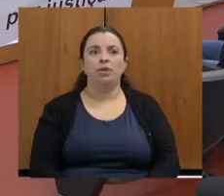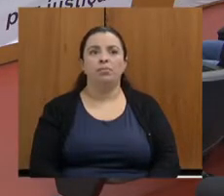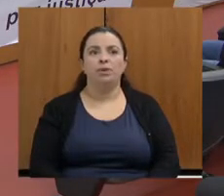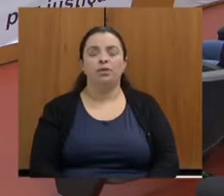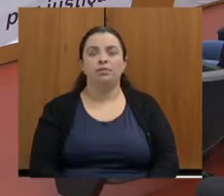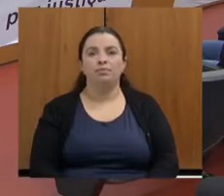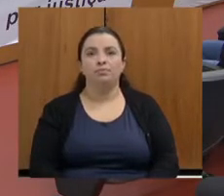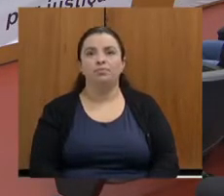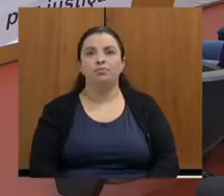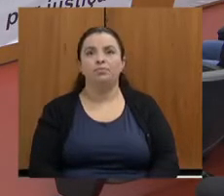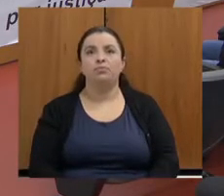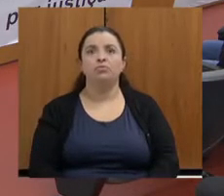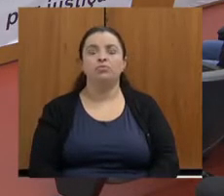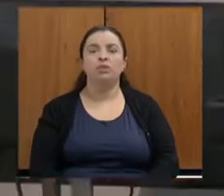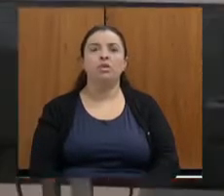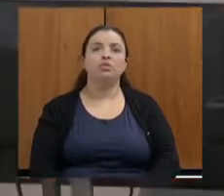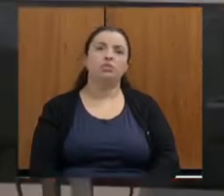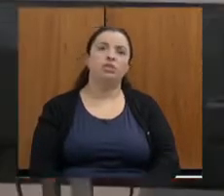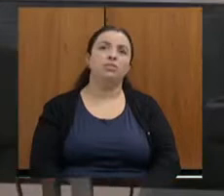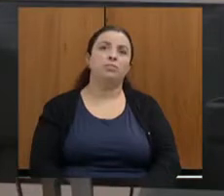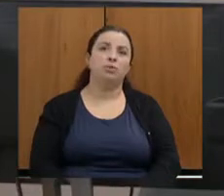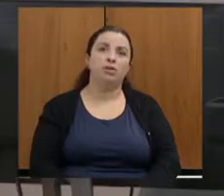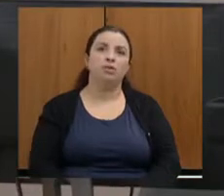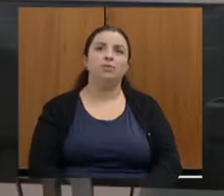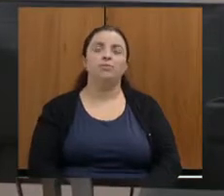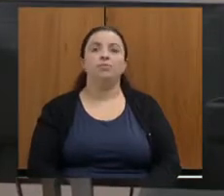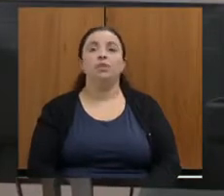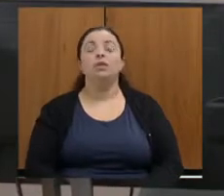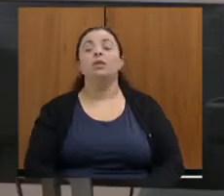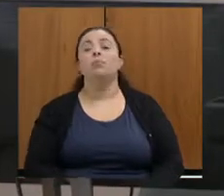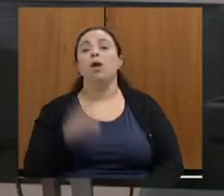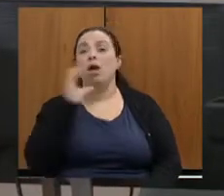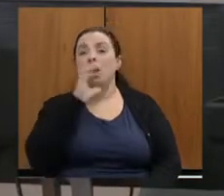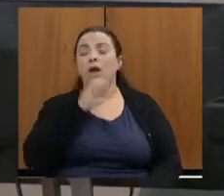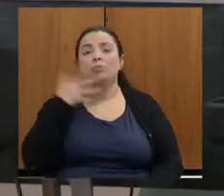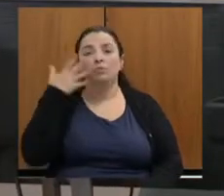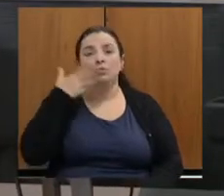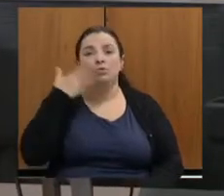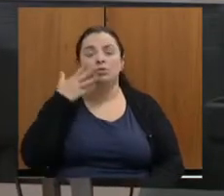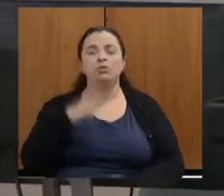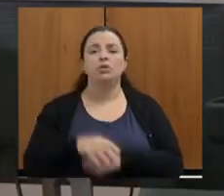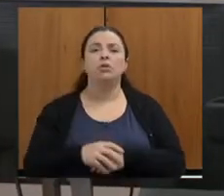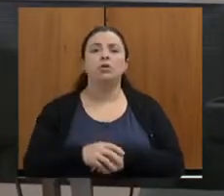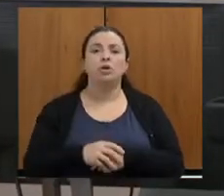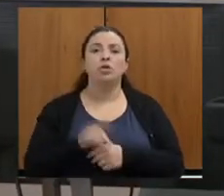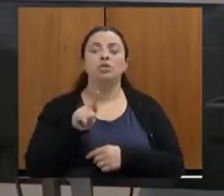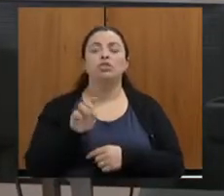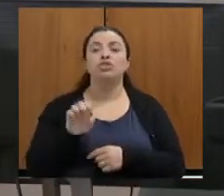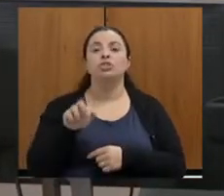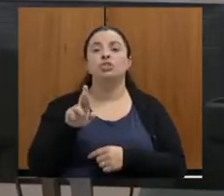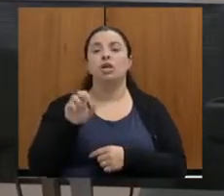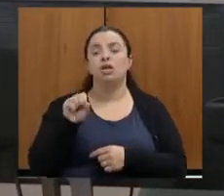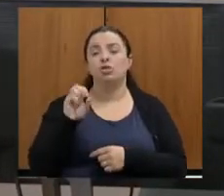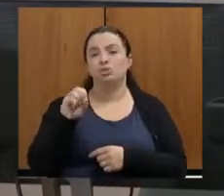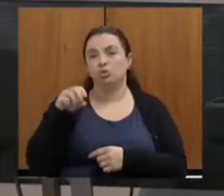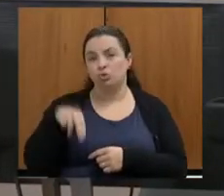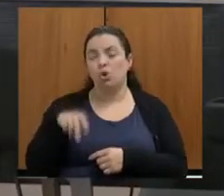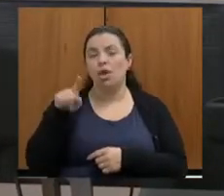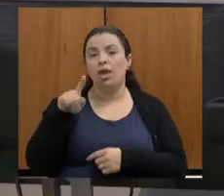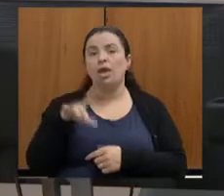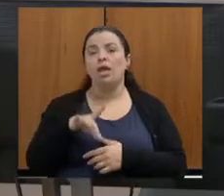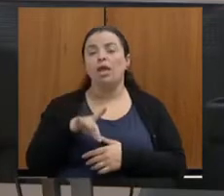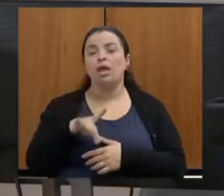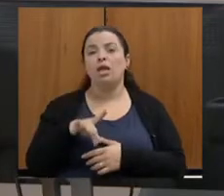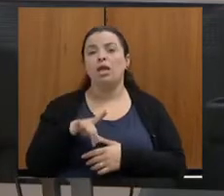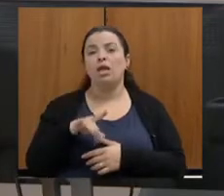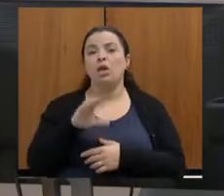para uma breve saudação convido Juceli Gerson José andrioli dirigente Nacional do Movimento dos